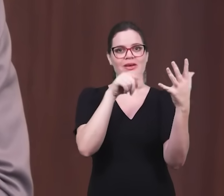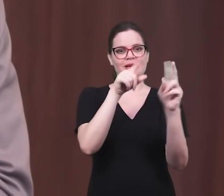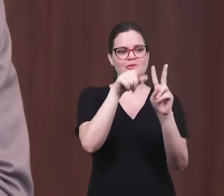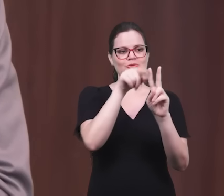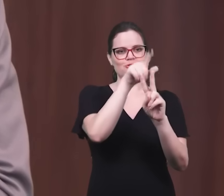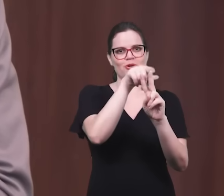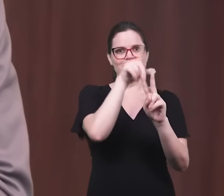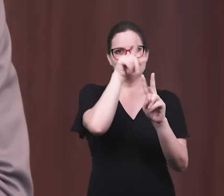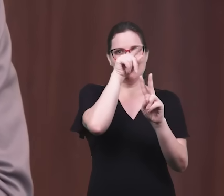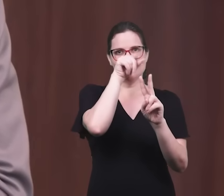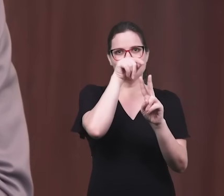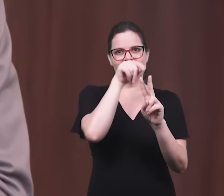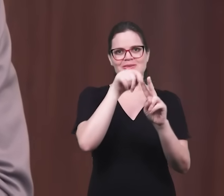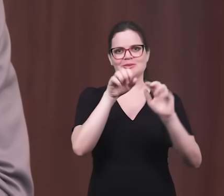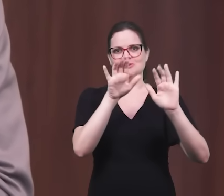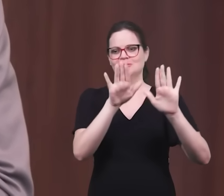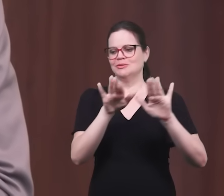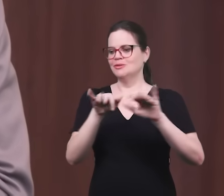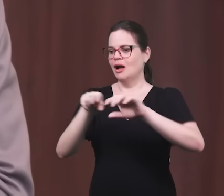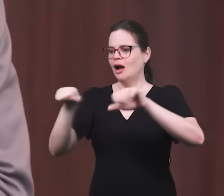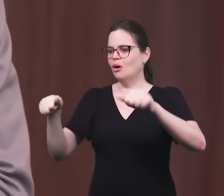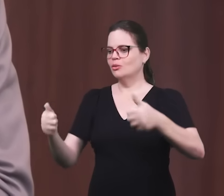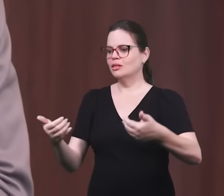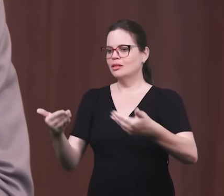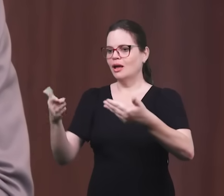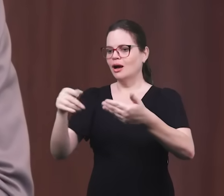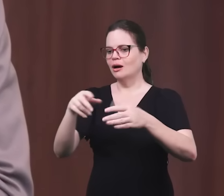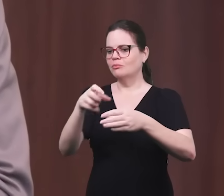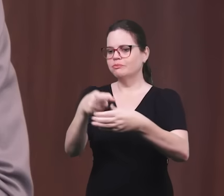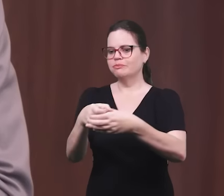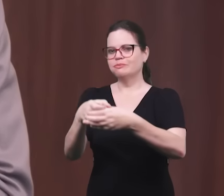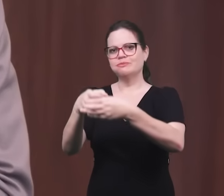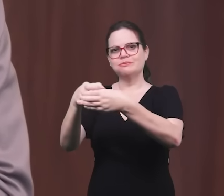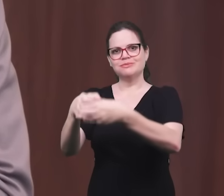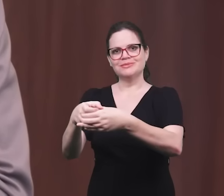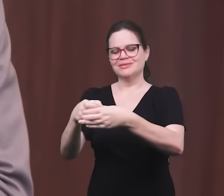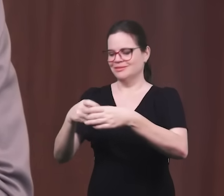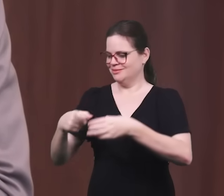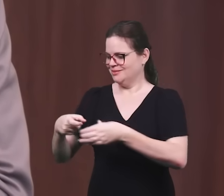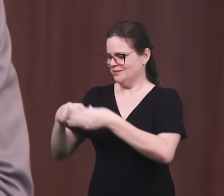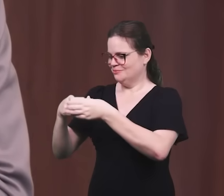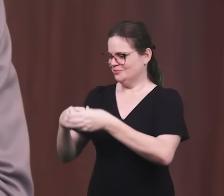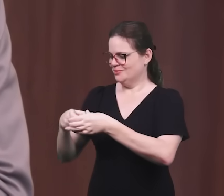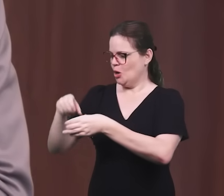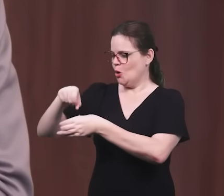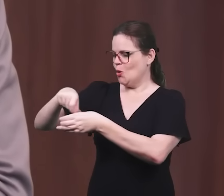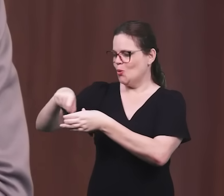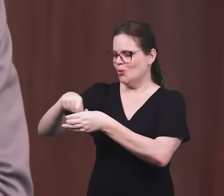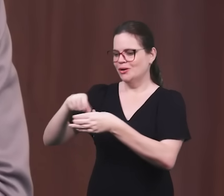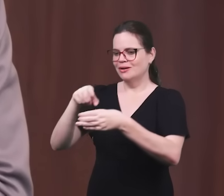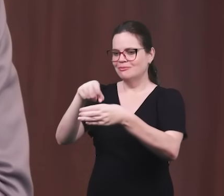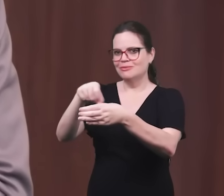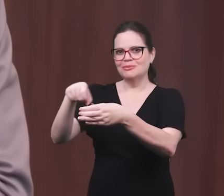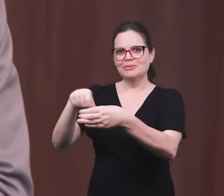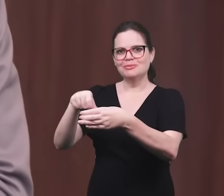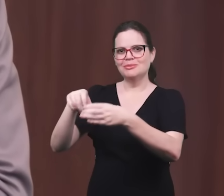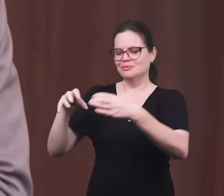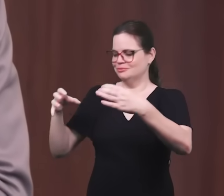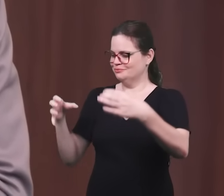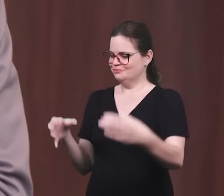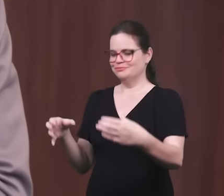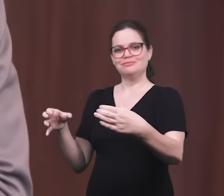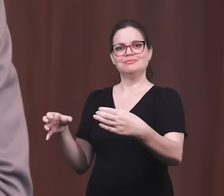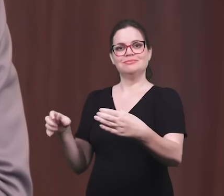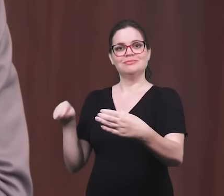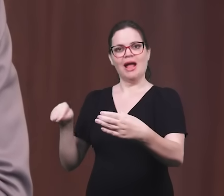Isso tudo envolve uma escolha. Eles escolheram os altares do Senhor. Ali nós